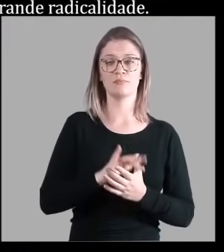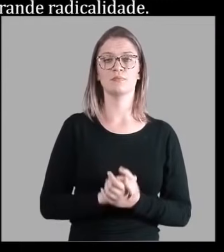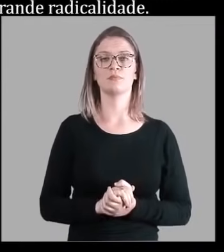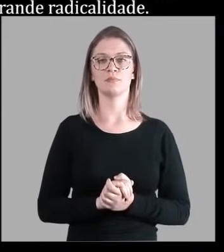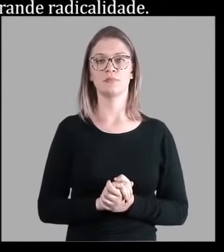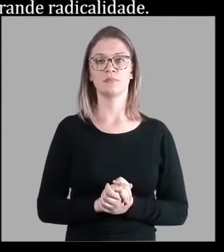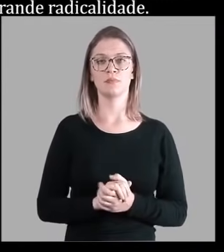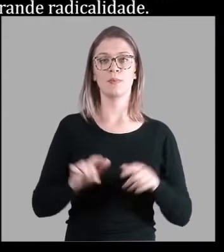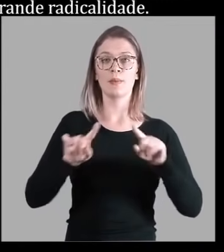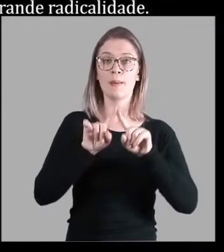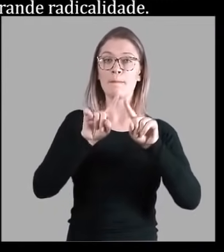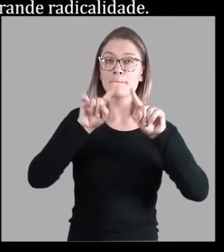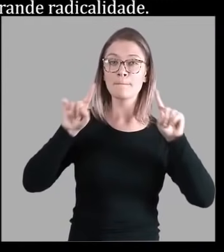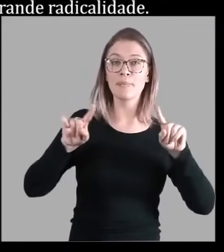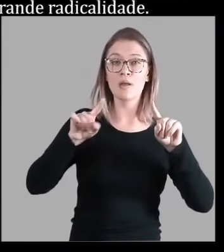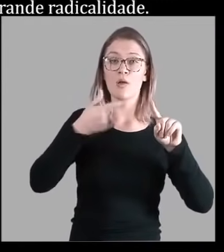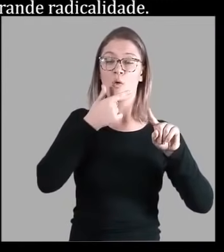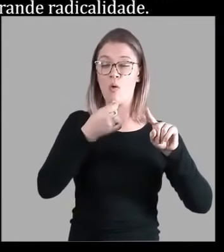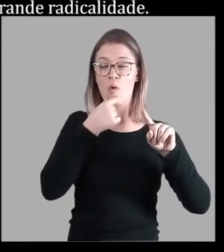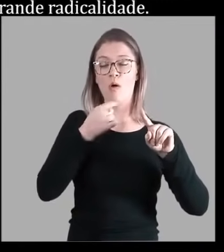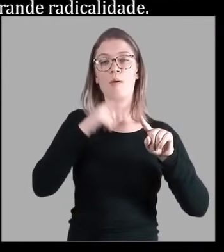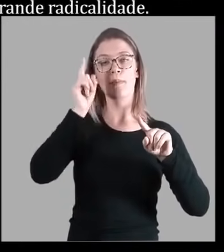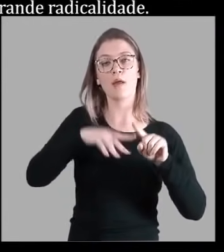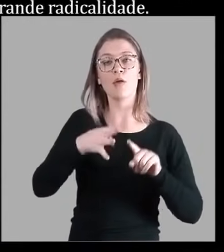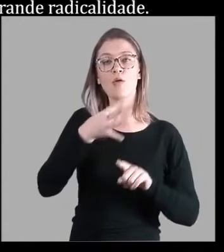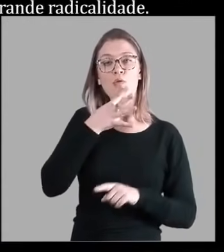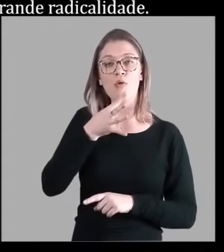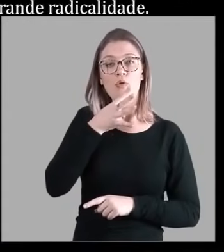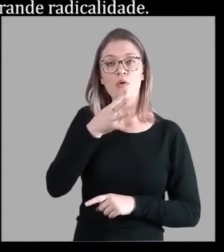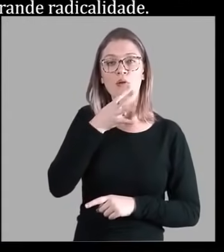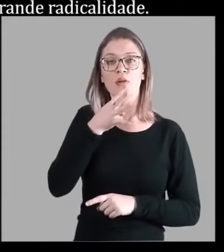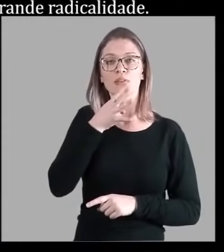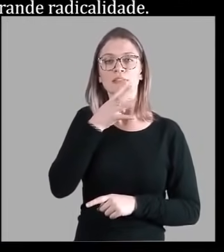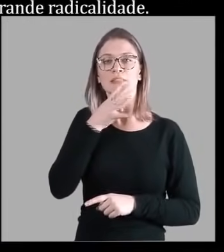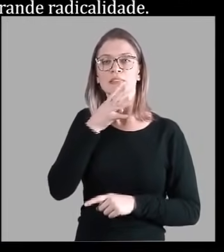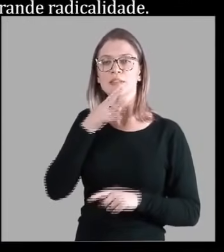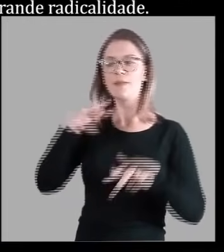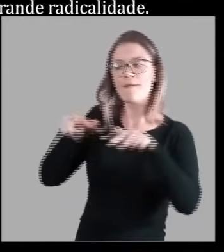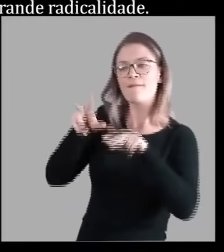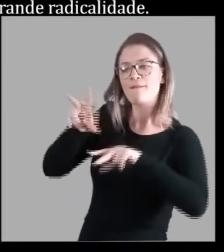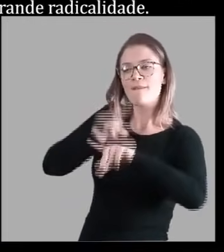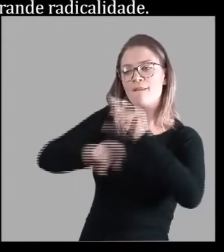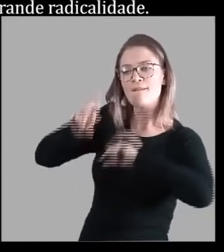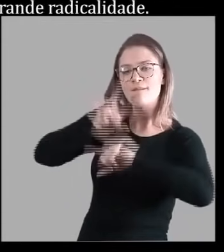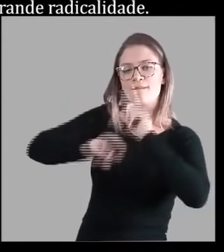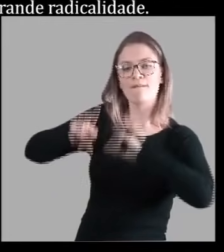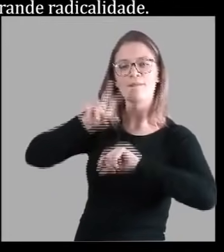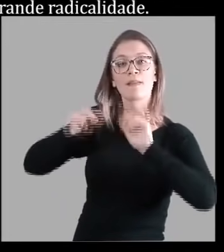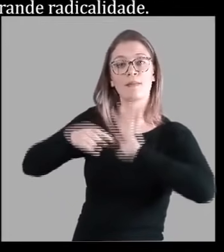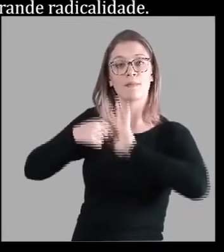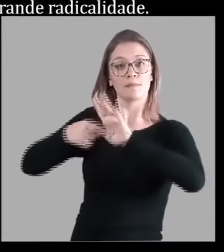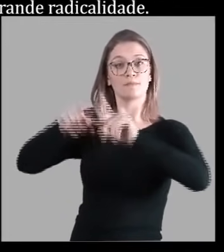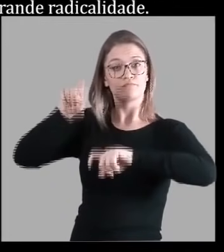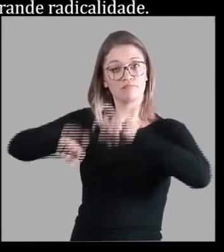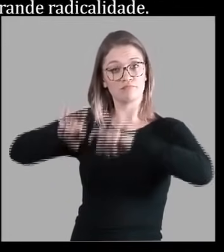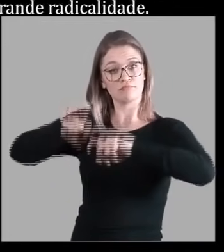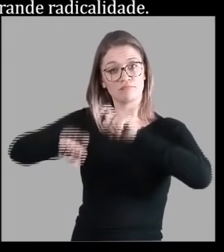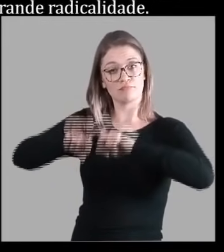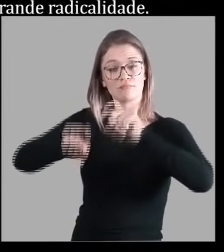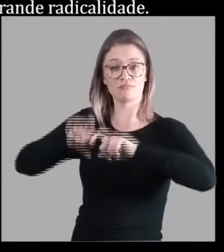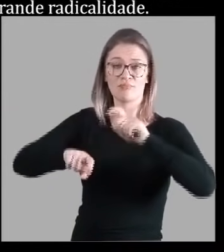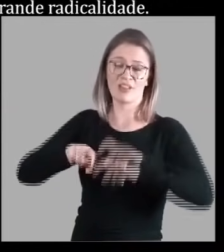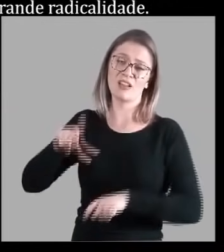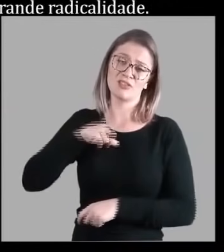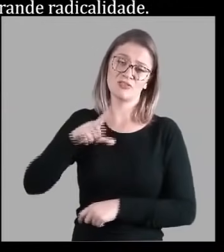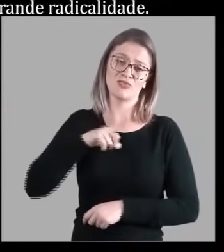uma espécie de guru da sexualidade e preconizava comportamentos sexuais ousados, embora compatíveis com o espírito da época nos